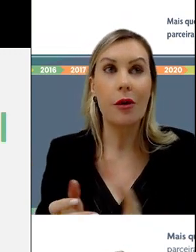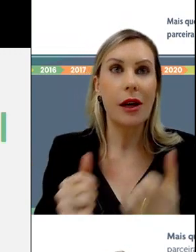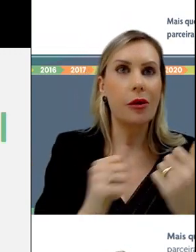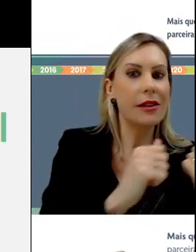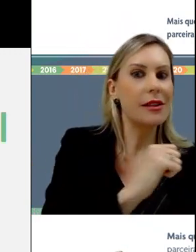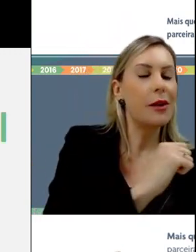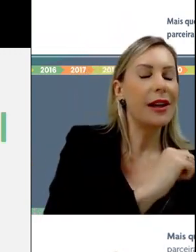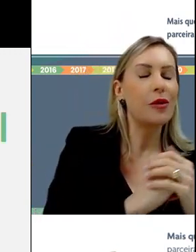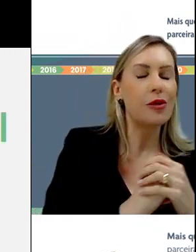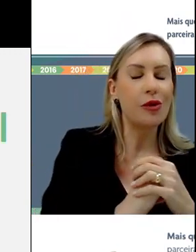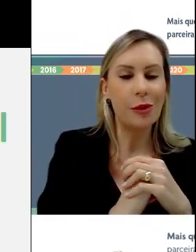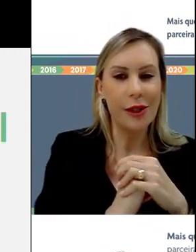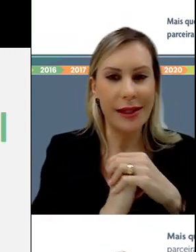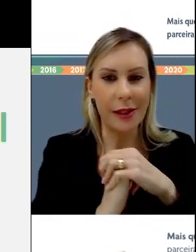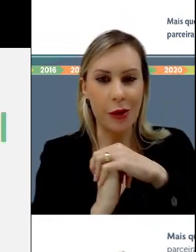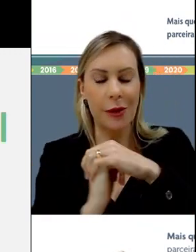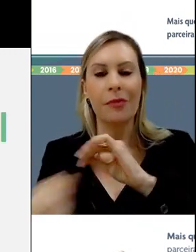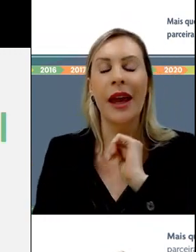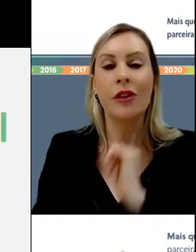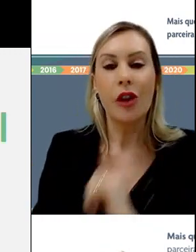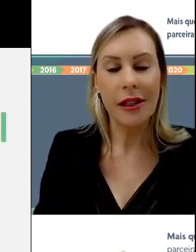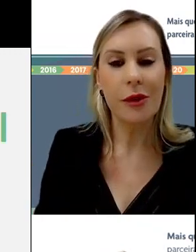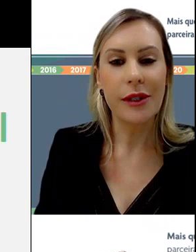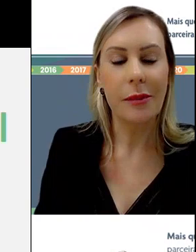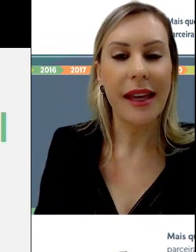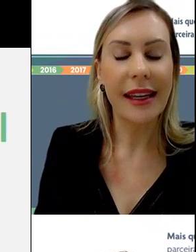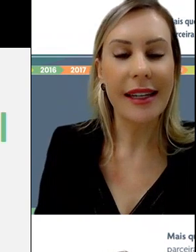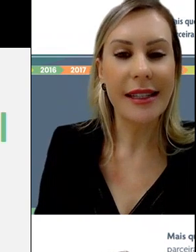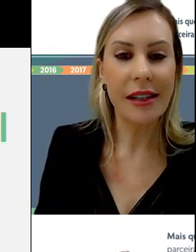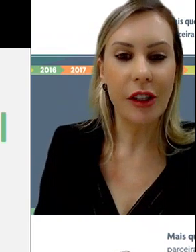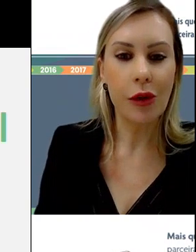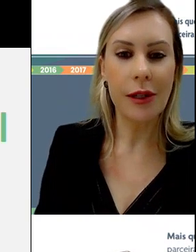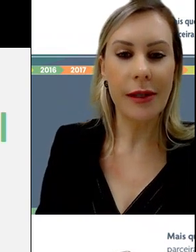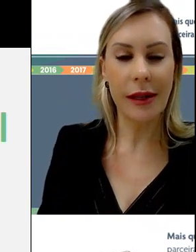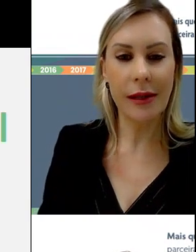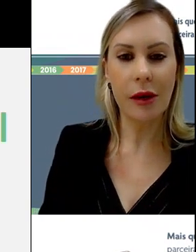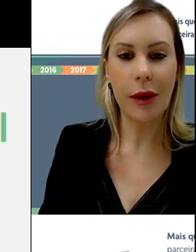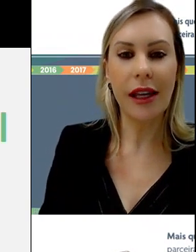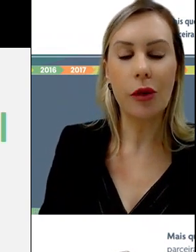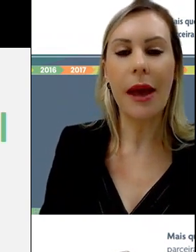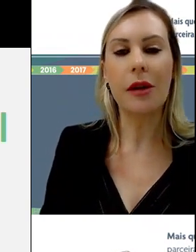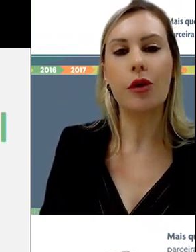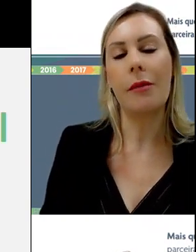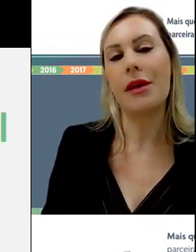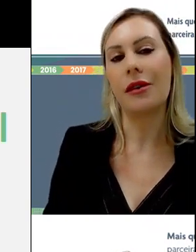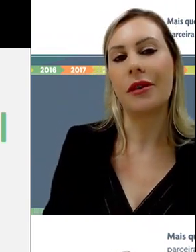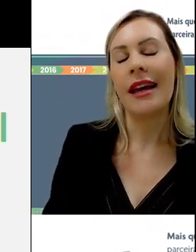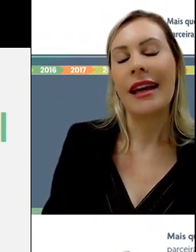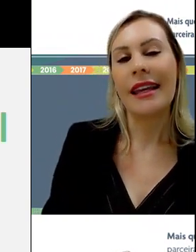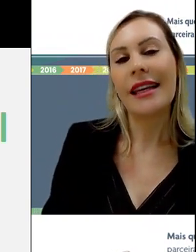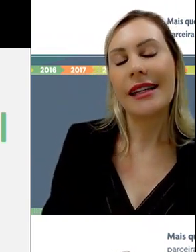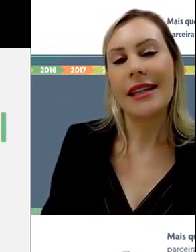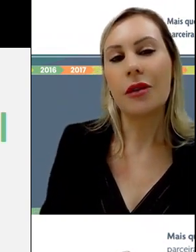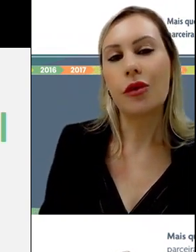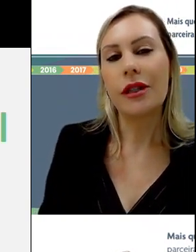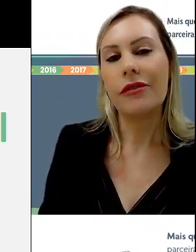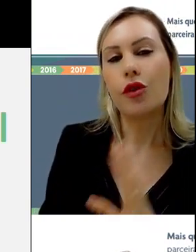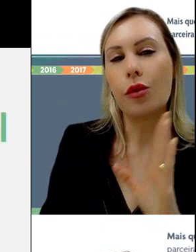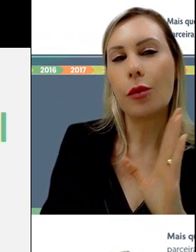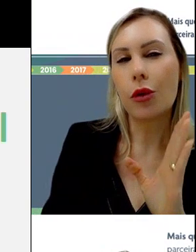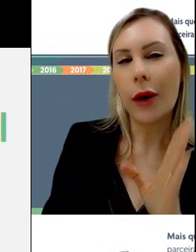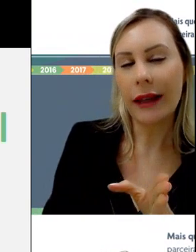né? Que é o que aconteceu aí nos últimos anos. Nós temos também aqueles servidores que estão aqui no meio do caminho, que